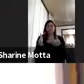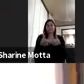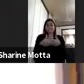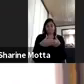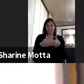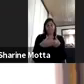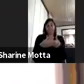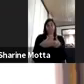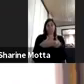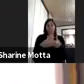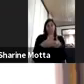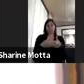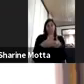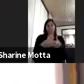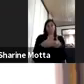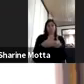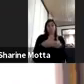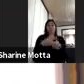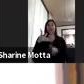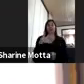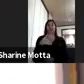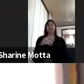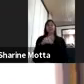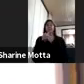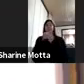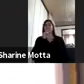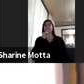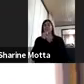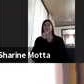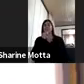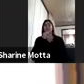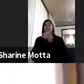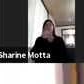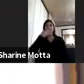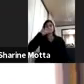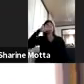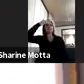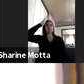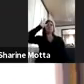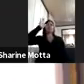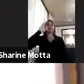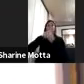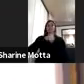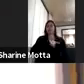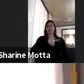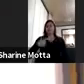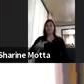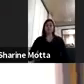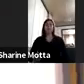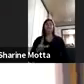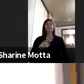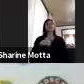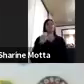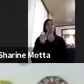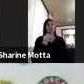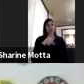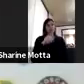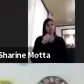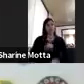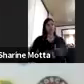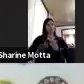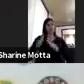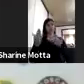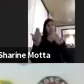o Oriente Médio, né? Do que o Afeganistão, do que outros países... Comparando com esses,